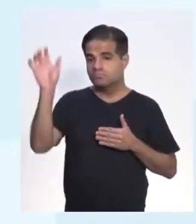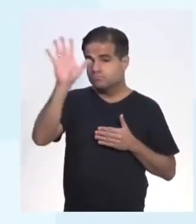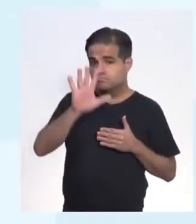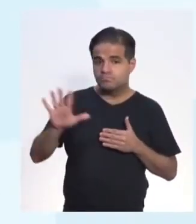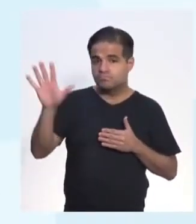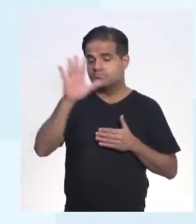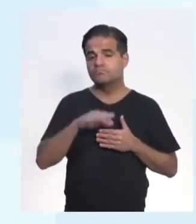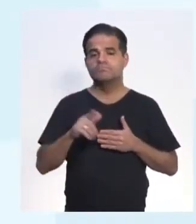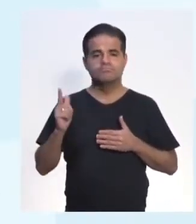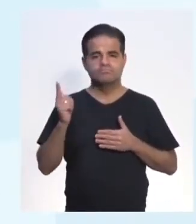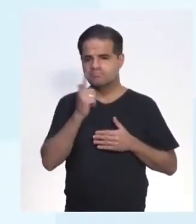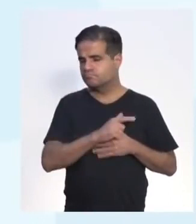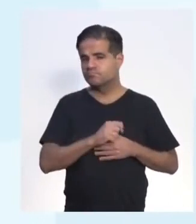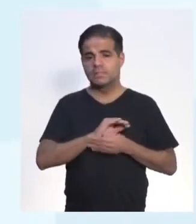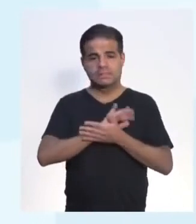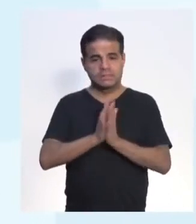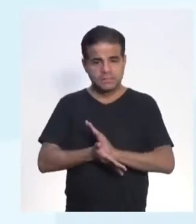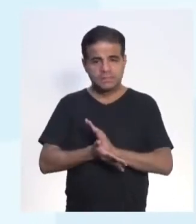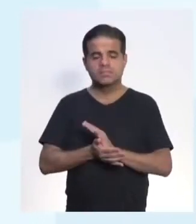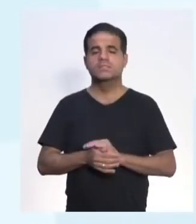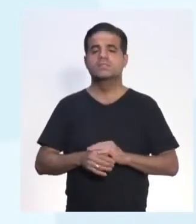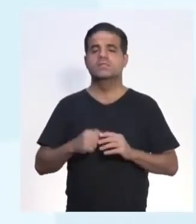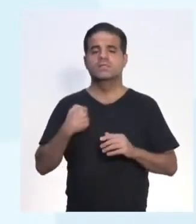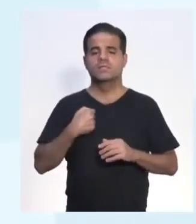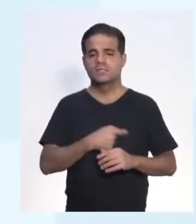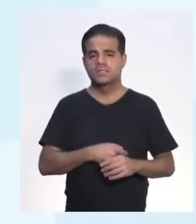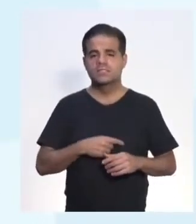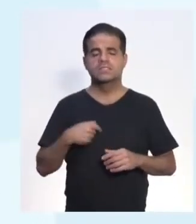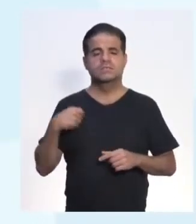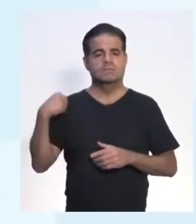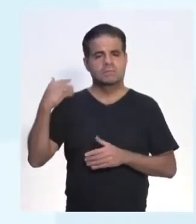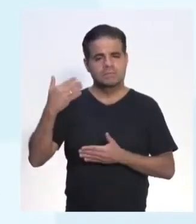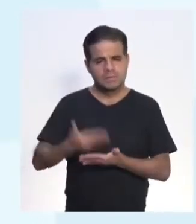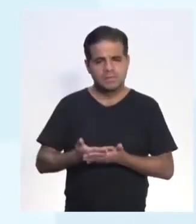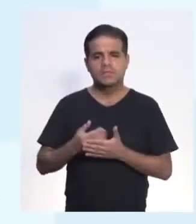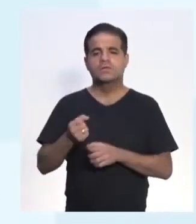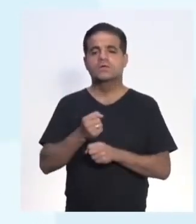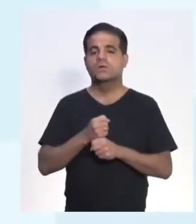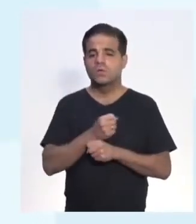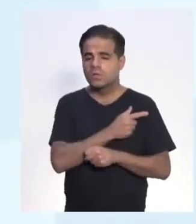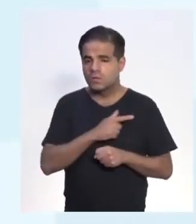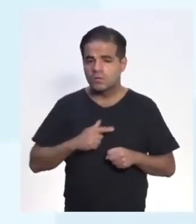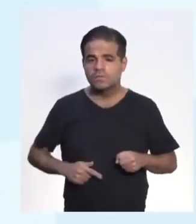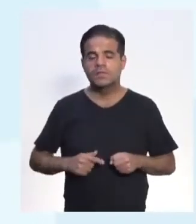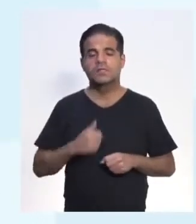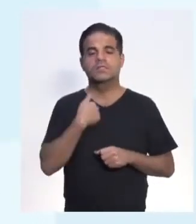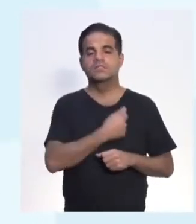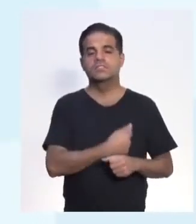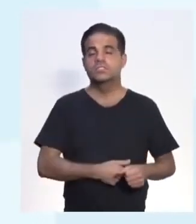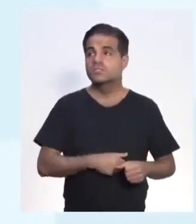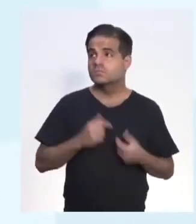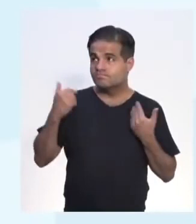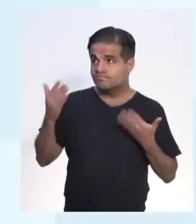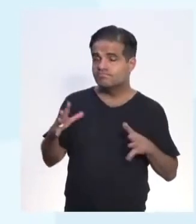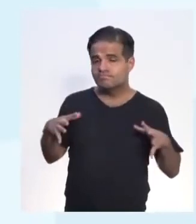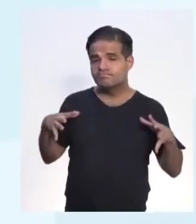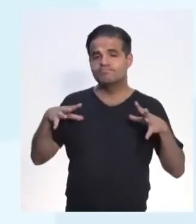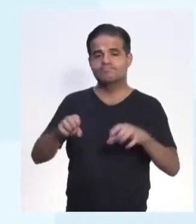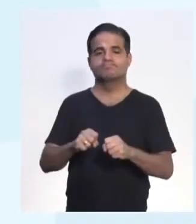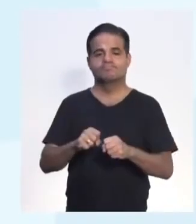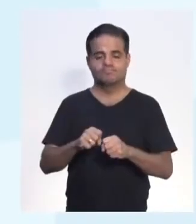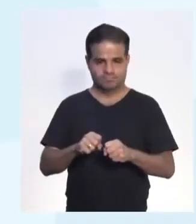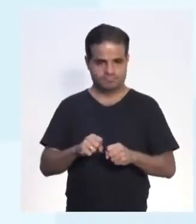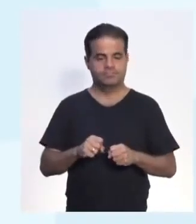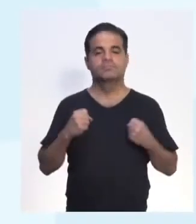nacionalistas conseguem derrubar a dinastia que vem governando a China e aí eles tomam